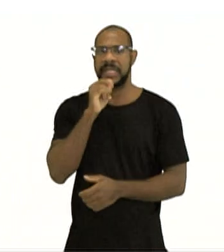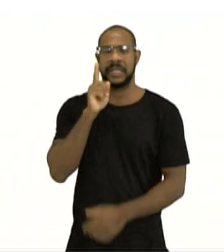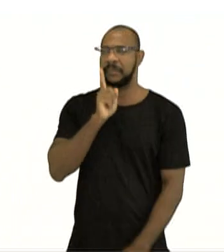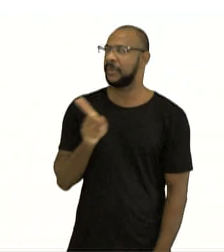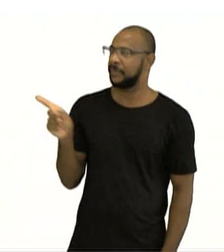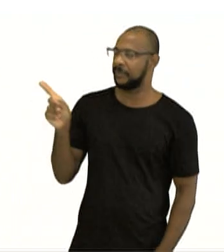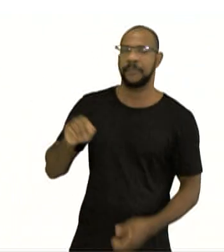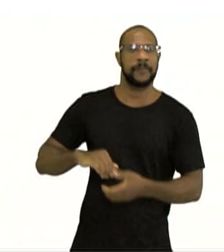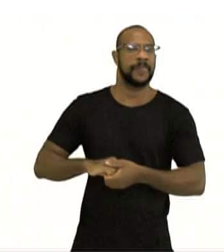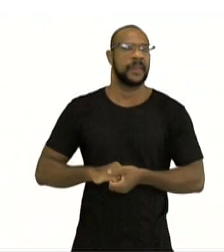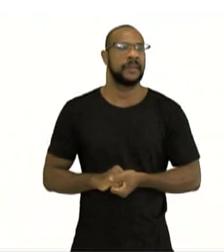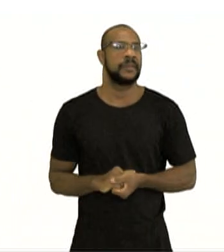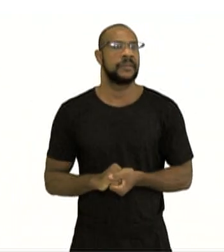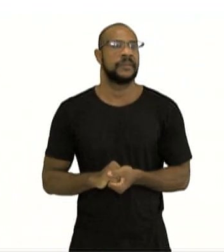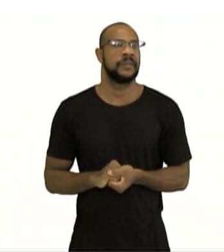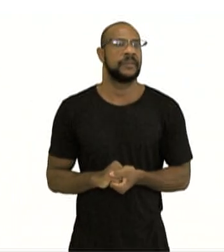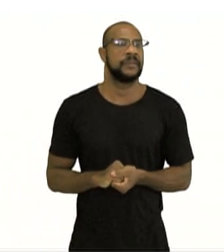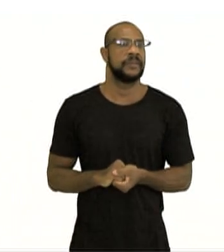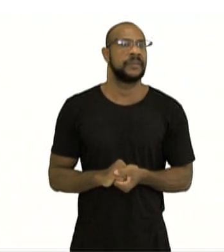ó.